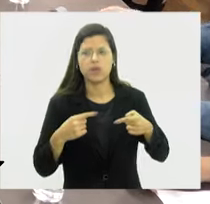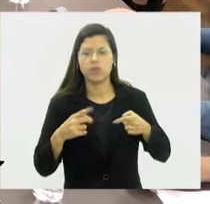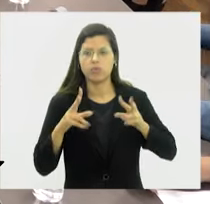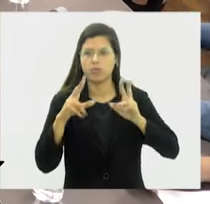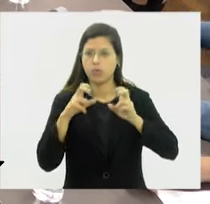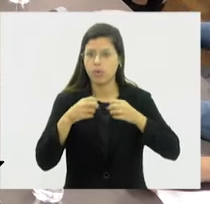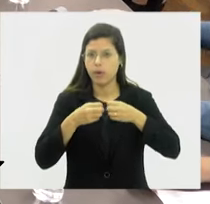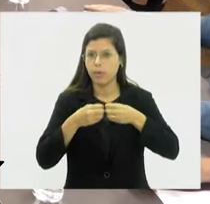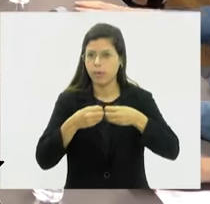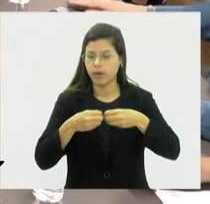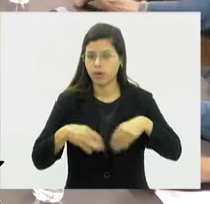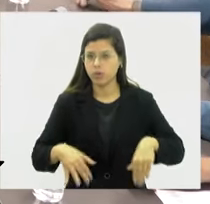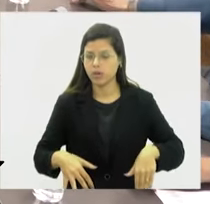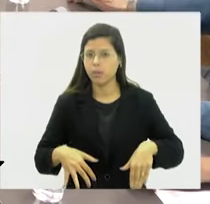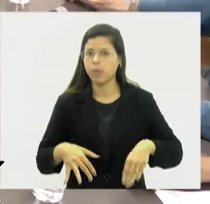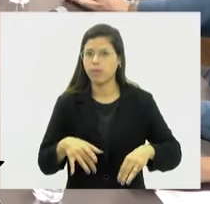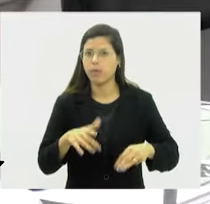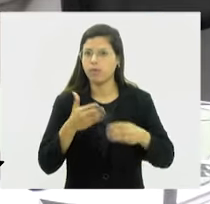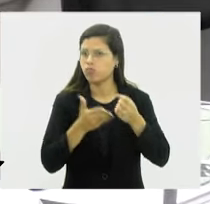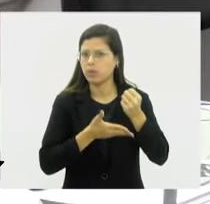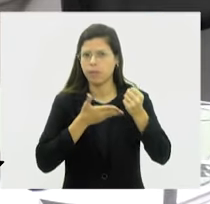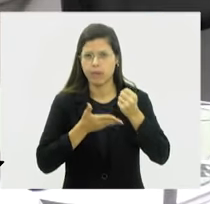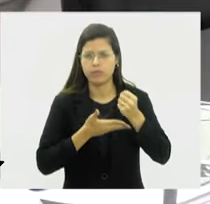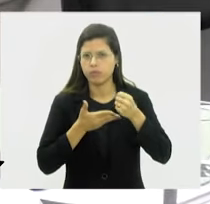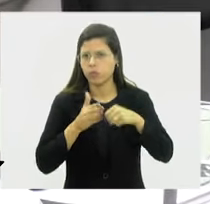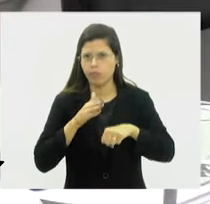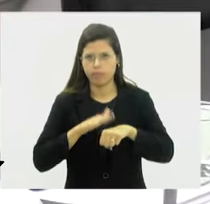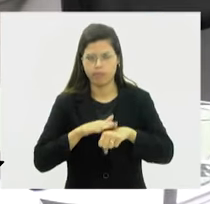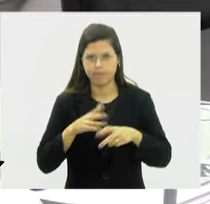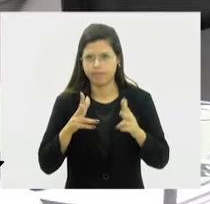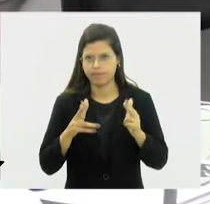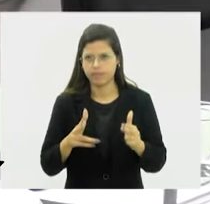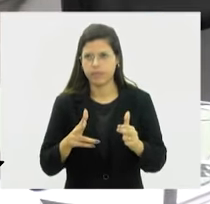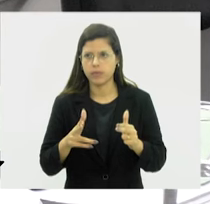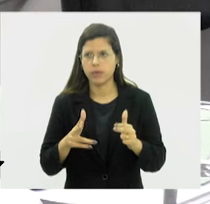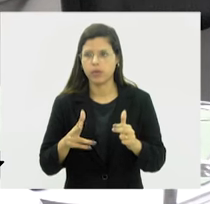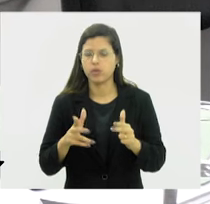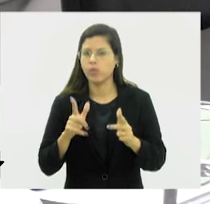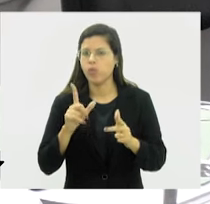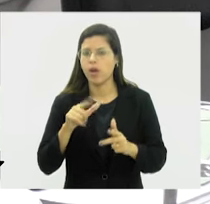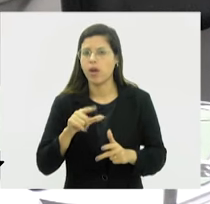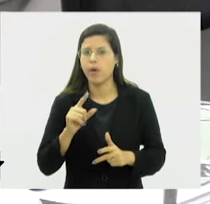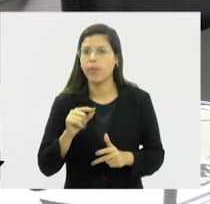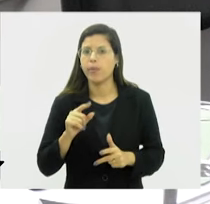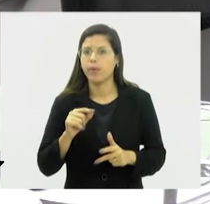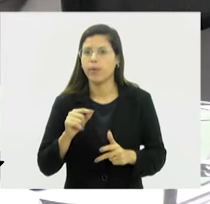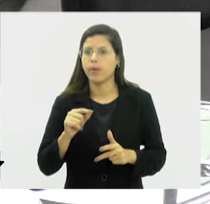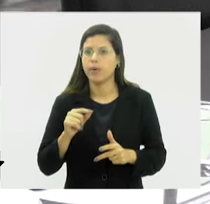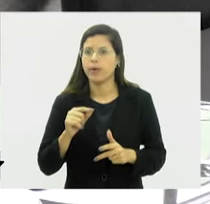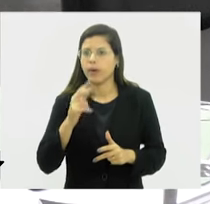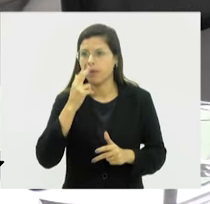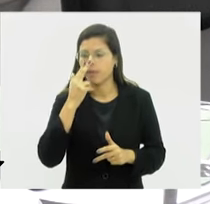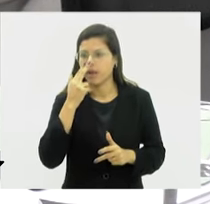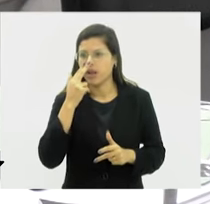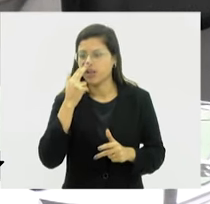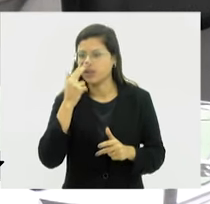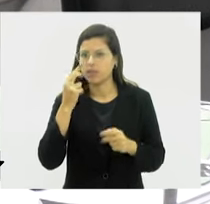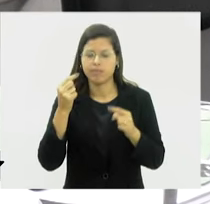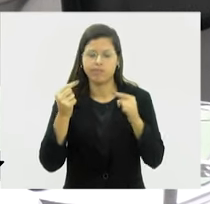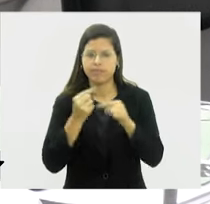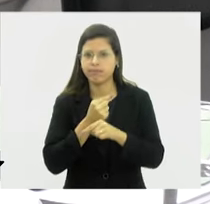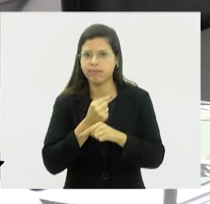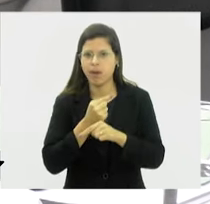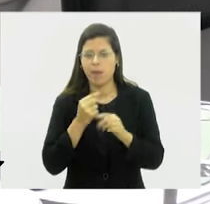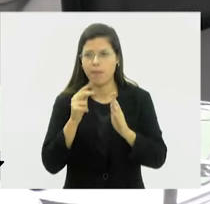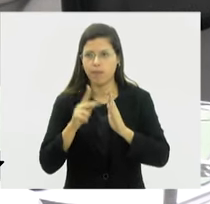prejudicabilidade, que aí seria o mesmo fundamento, é a inexequibilidade do do projeto, e aí entendo absolutamente